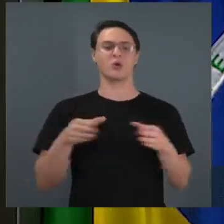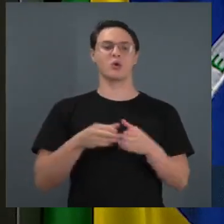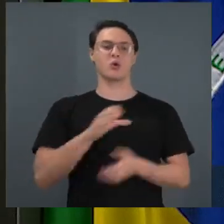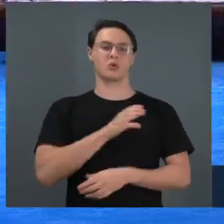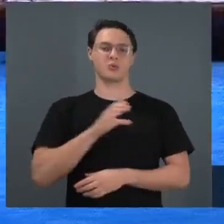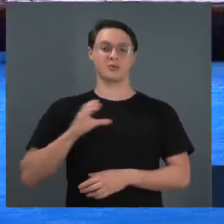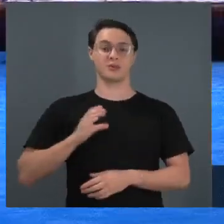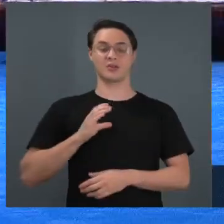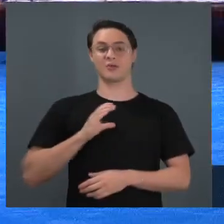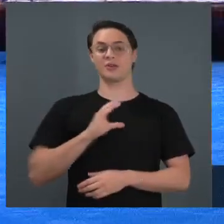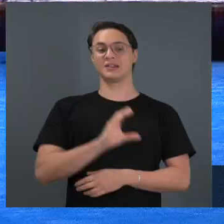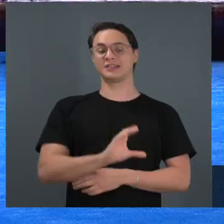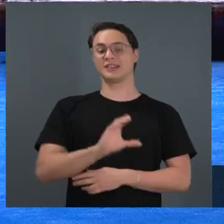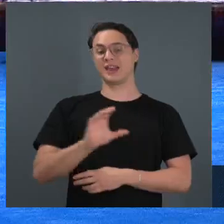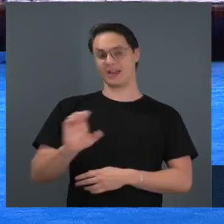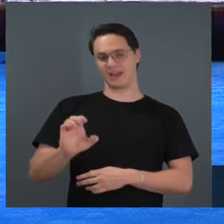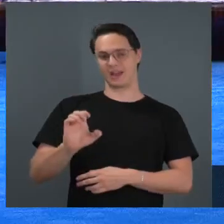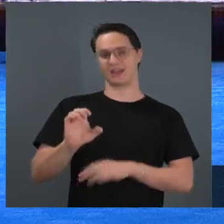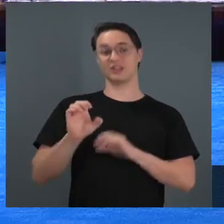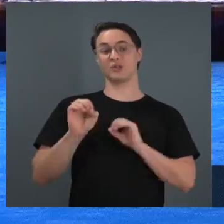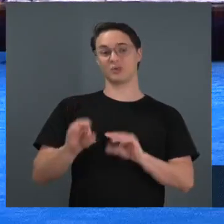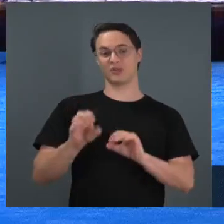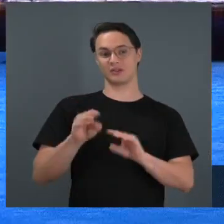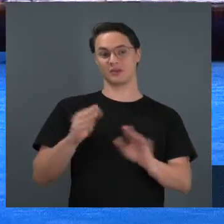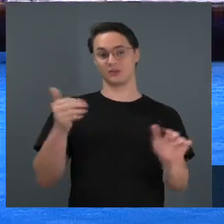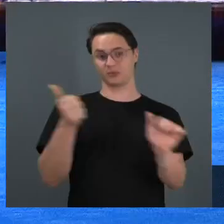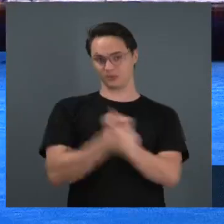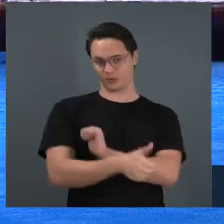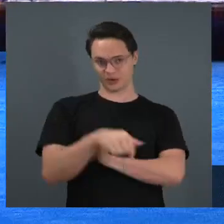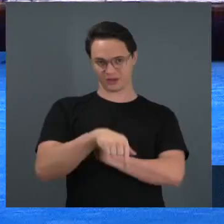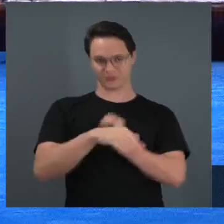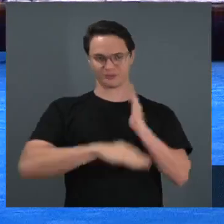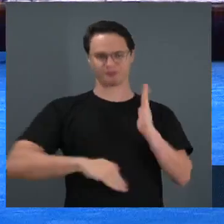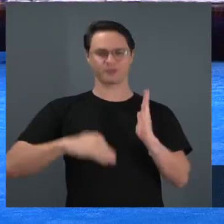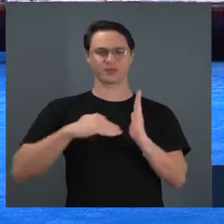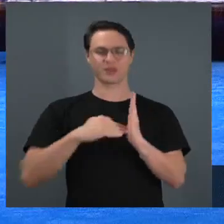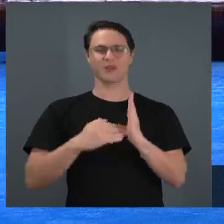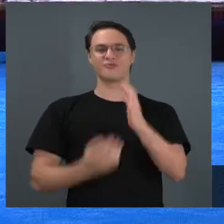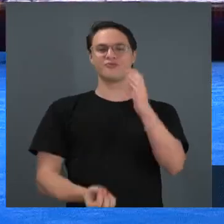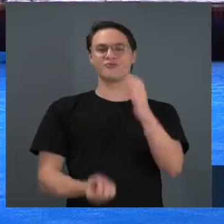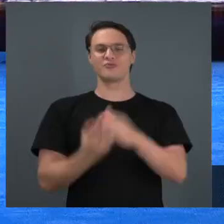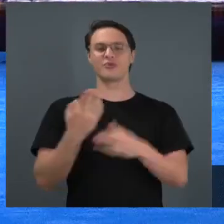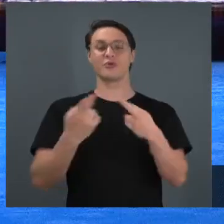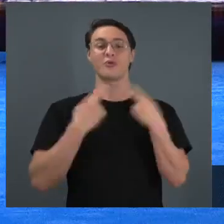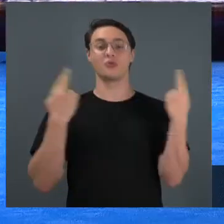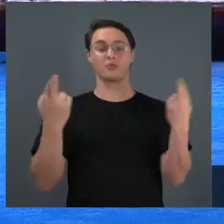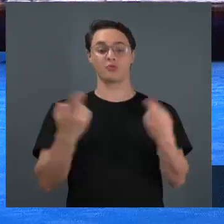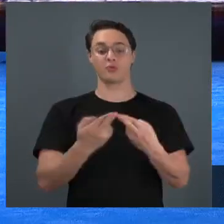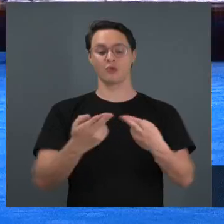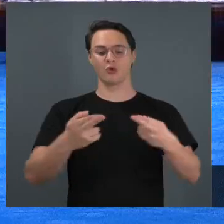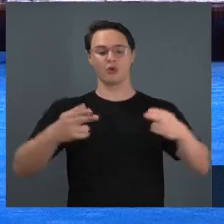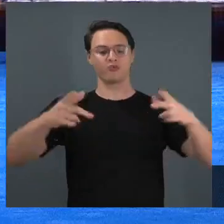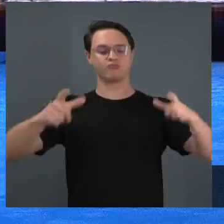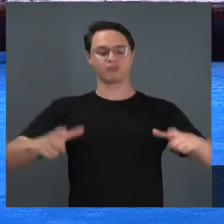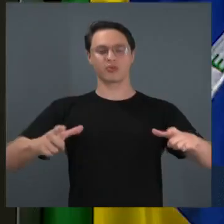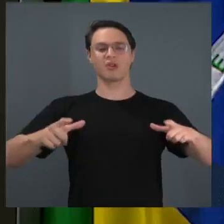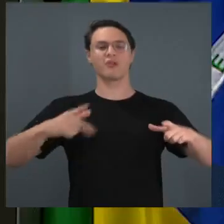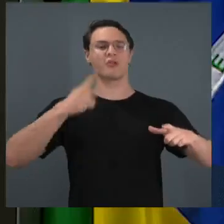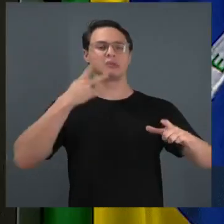Educação e Cultura e Esporte do Senado Federal realizou uma audiência pública para tratar do projeto de